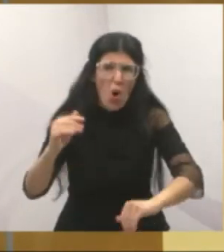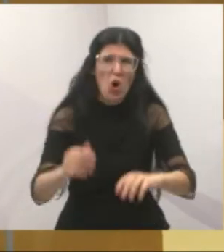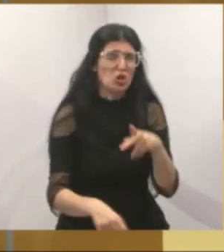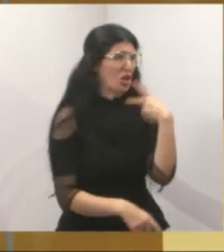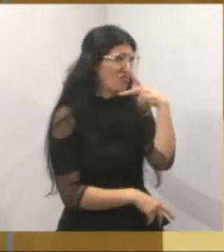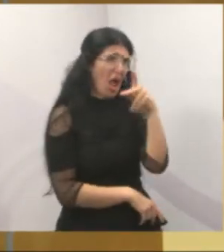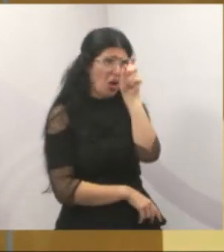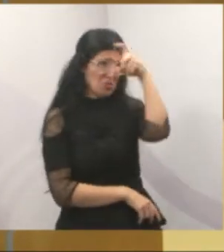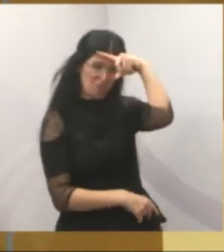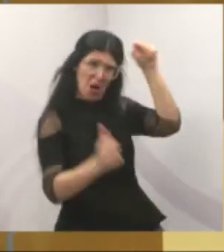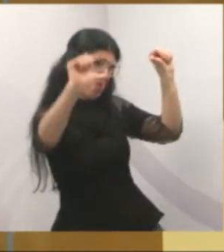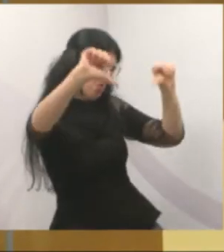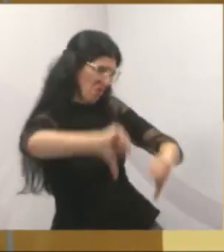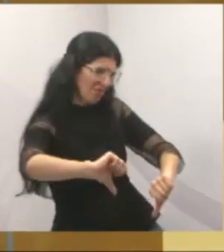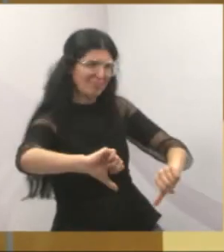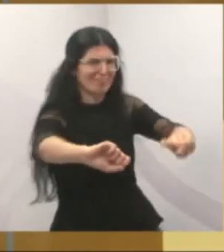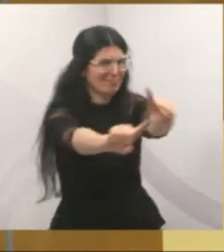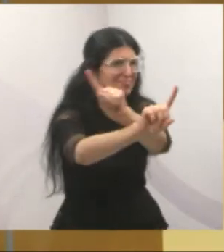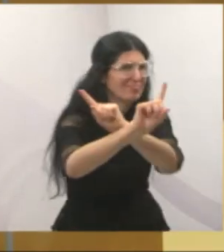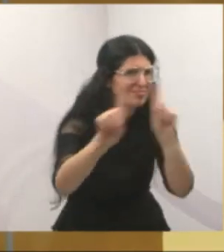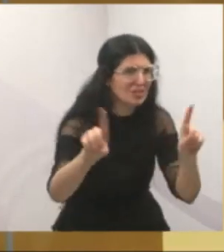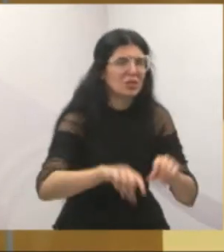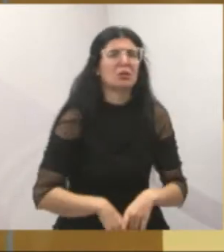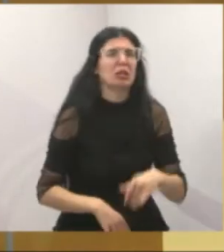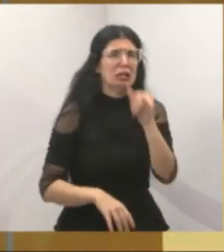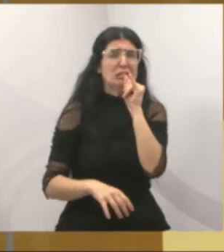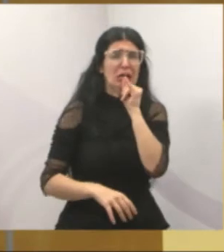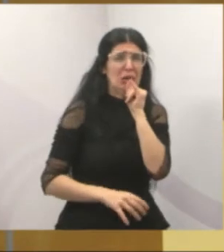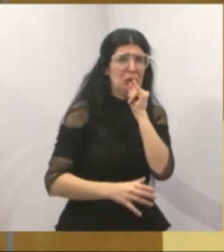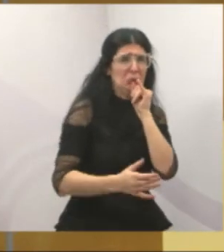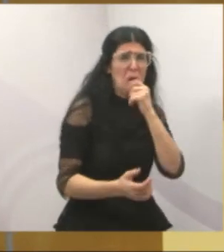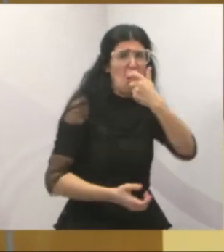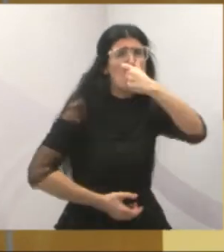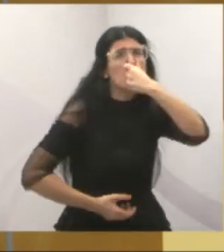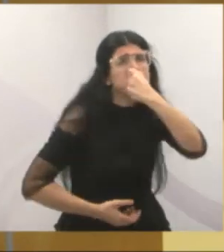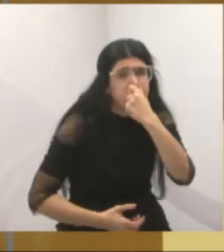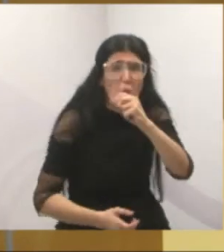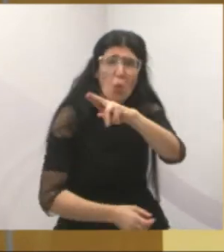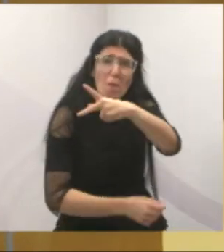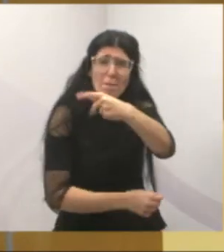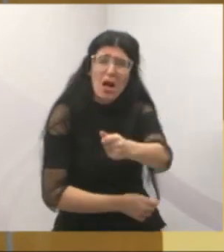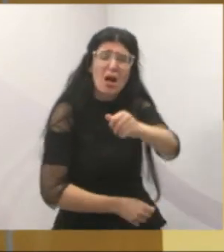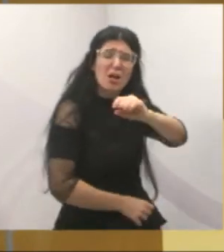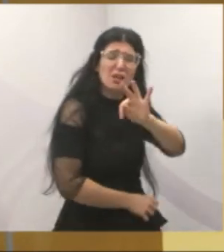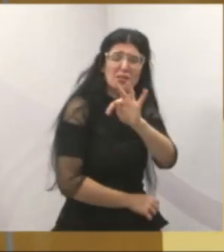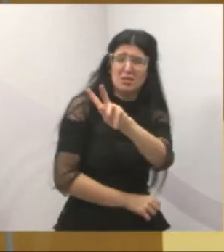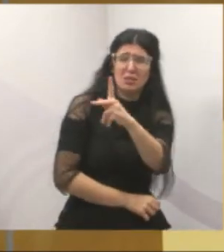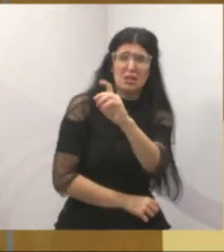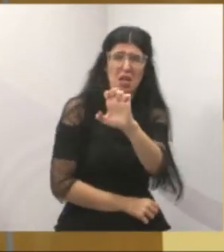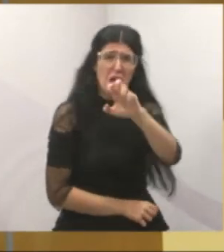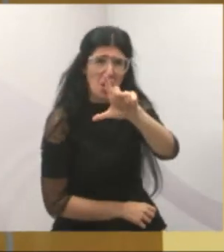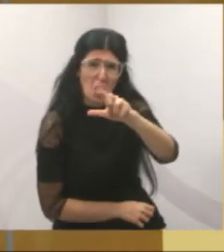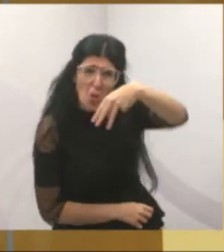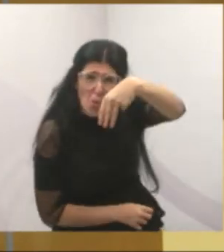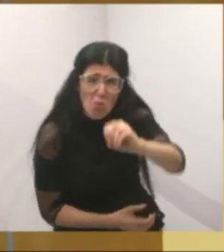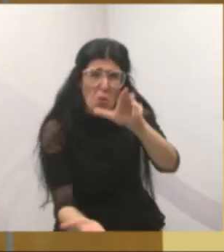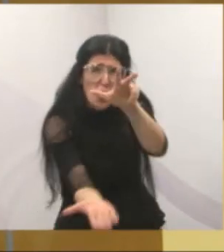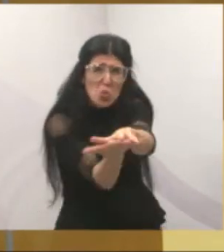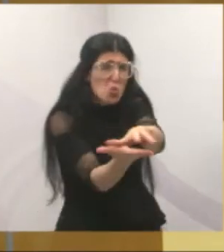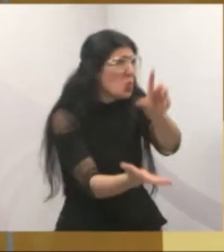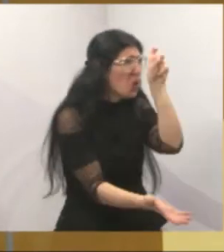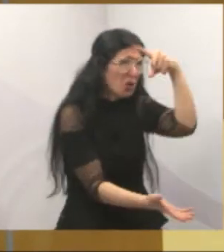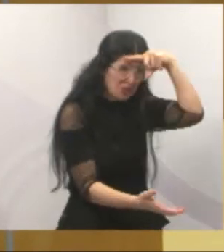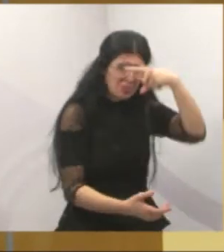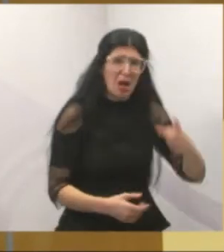caso houvesse a lotação da UPA Dr. Telmo, a lotação de todos os equipamentos de saúde de Jacareí, nós poderíamos